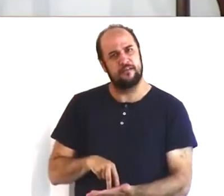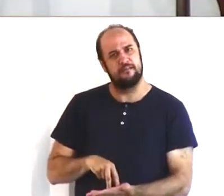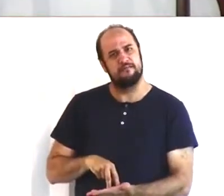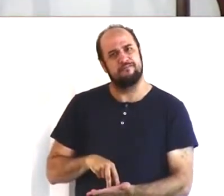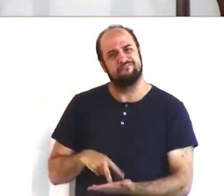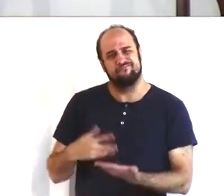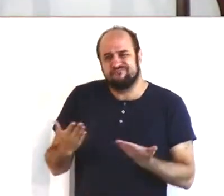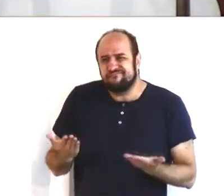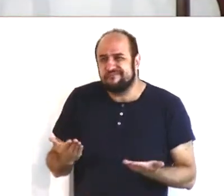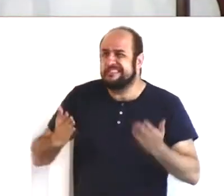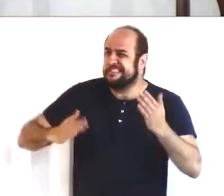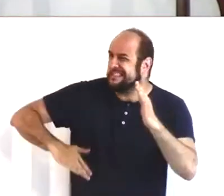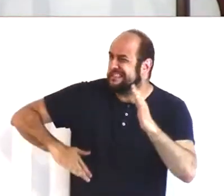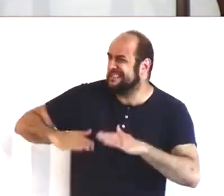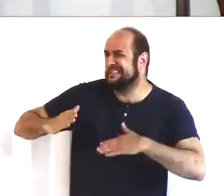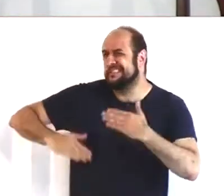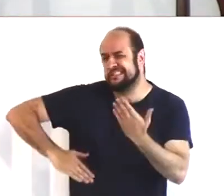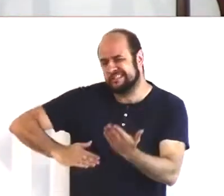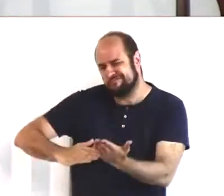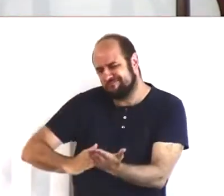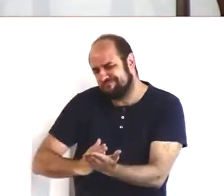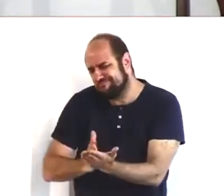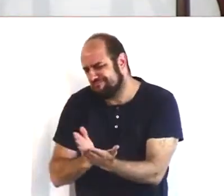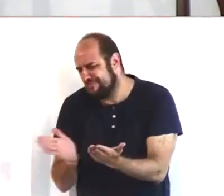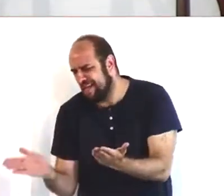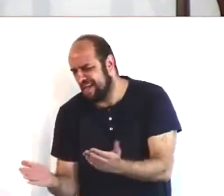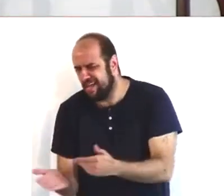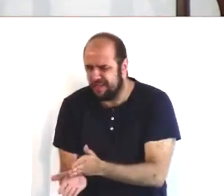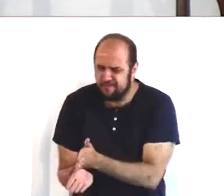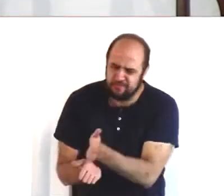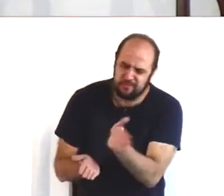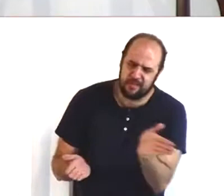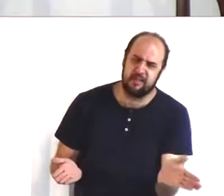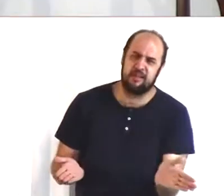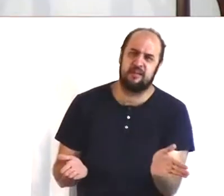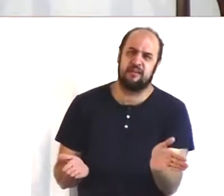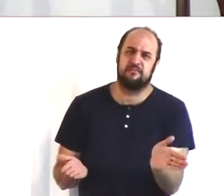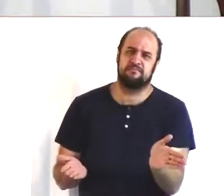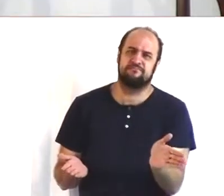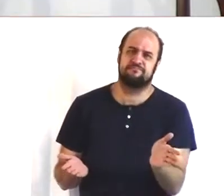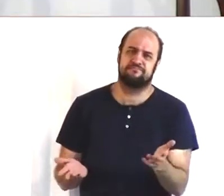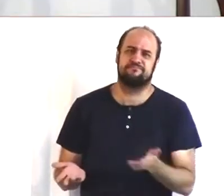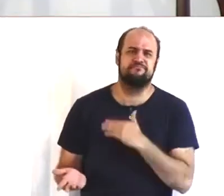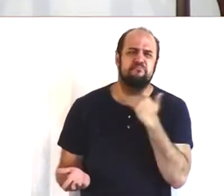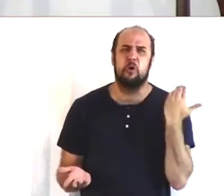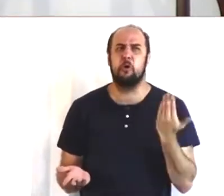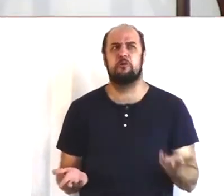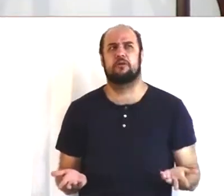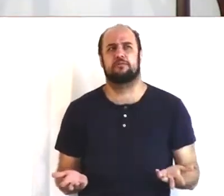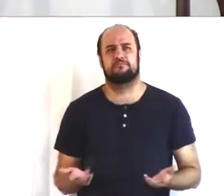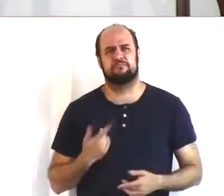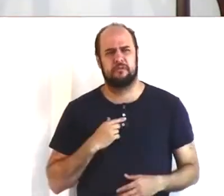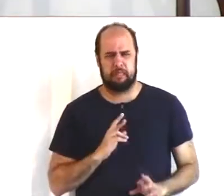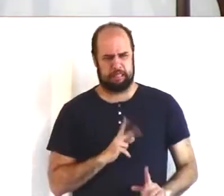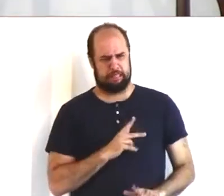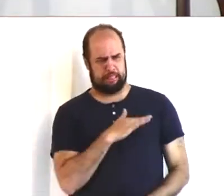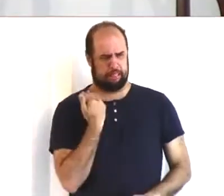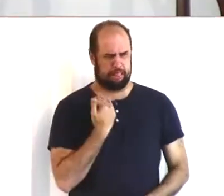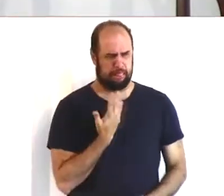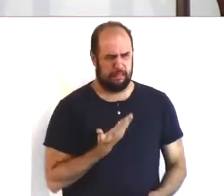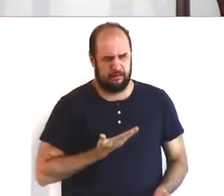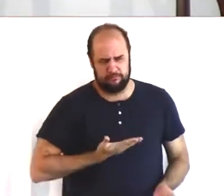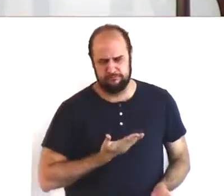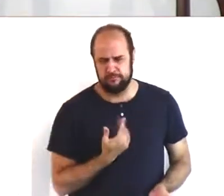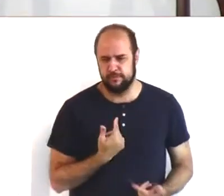muitas vezes tanto à mercê de mortos. Eu sei que isso é estranho, mas porque eu, algum tempo